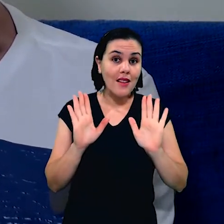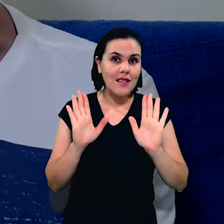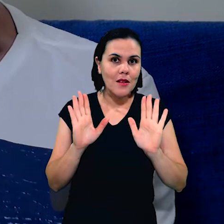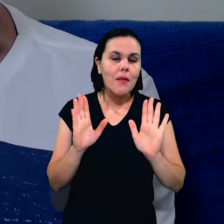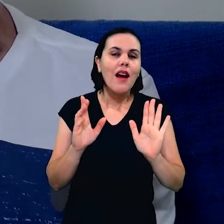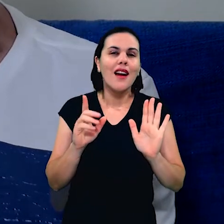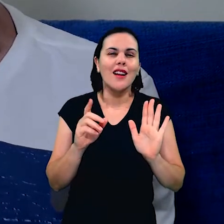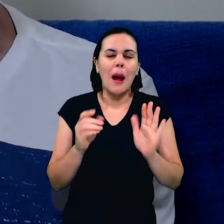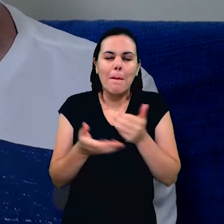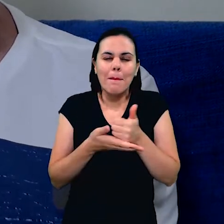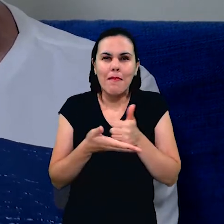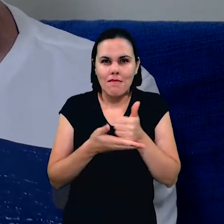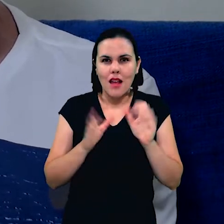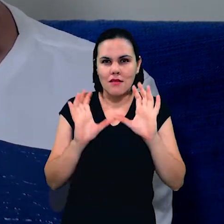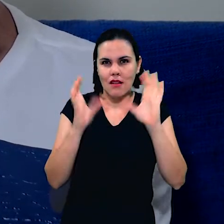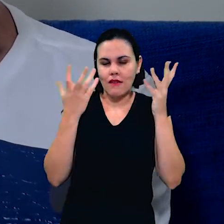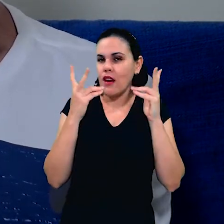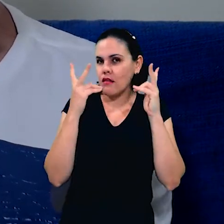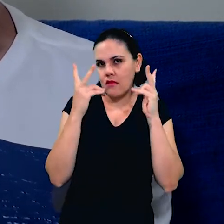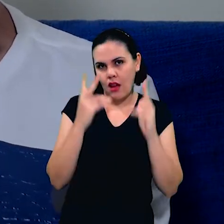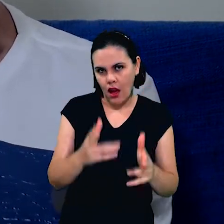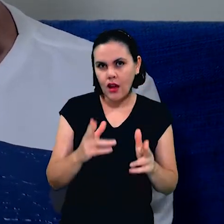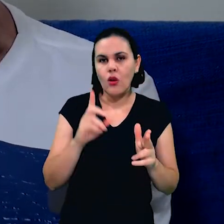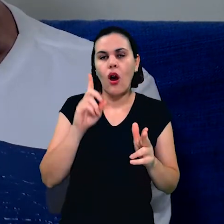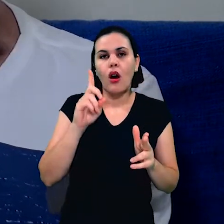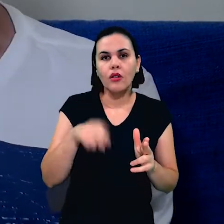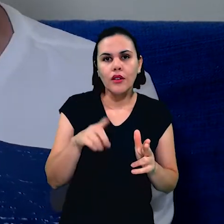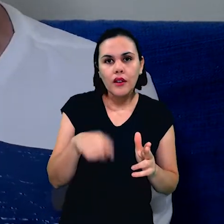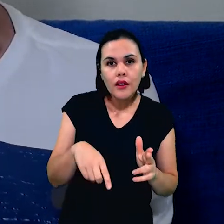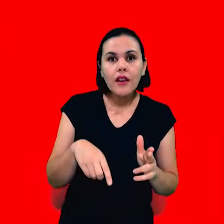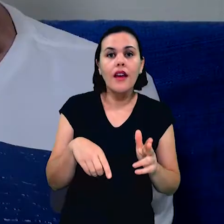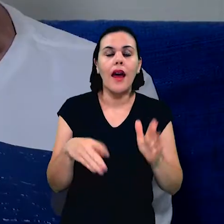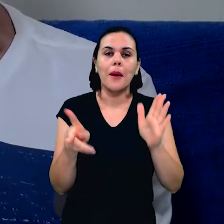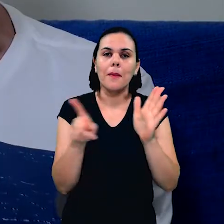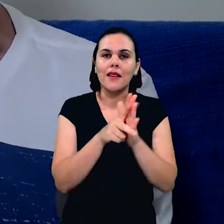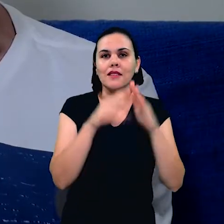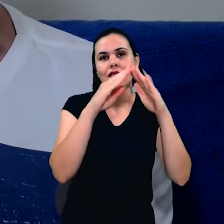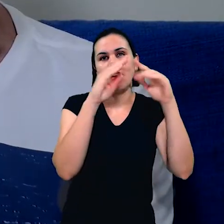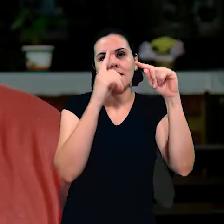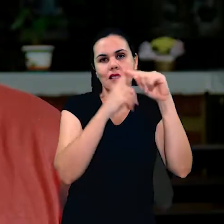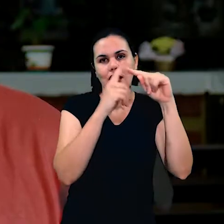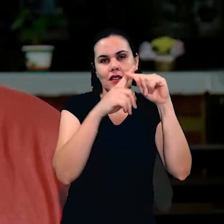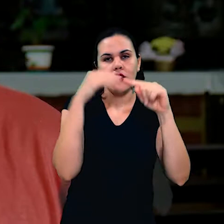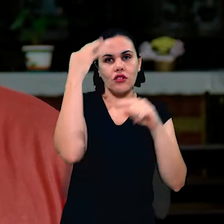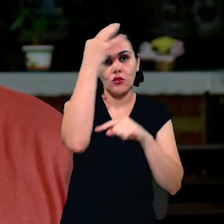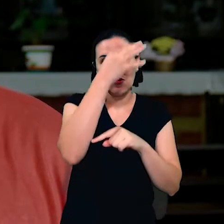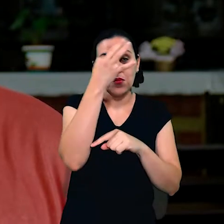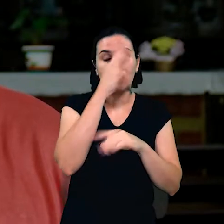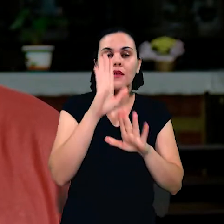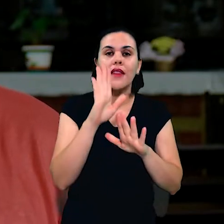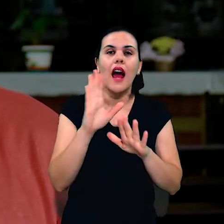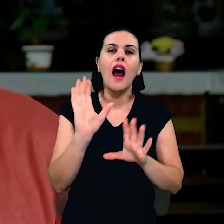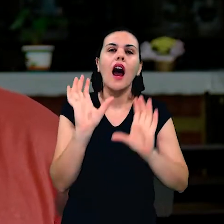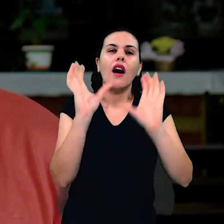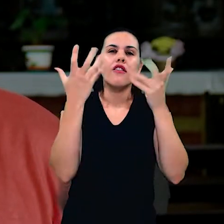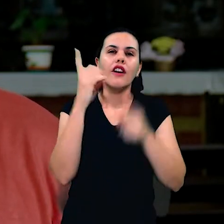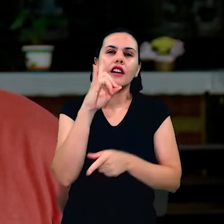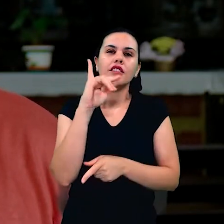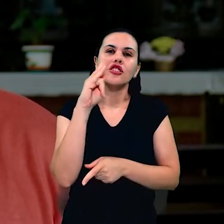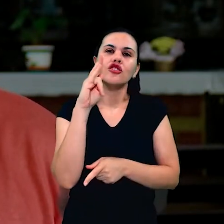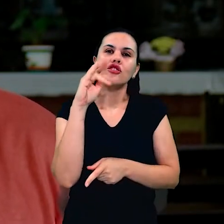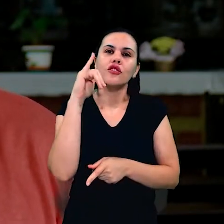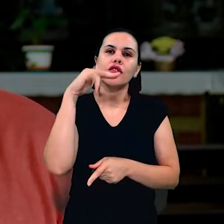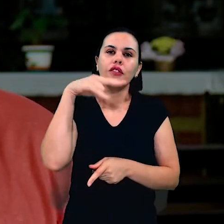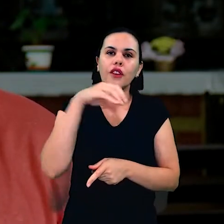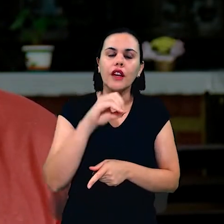da festa é a mesma, né? É enaltecer, saudar, louvar o Divino Espírito Santo. A festa do Divino,